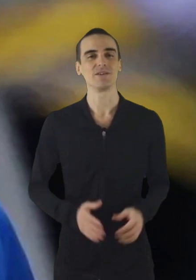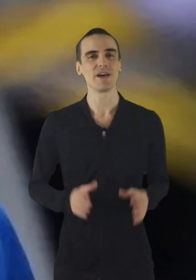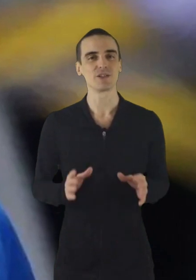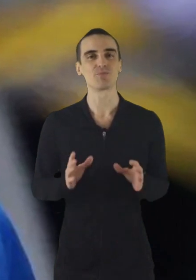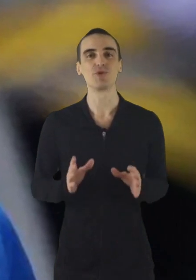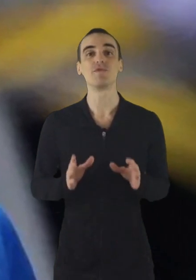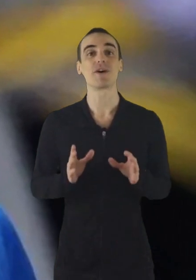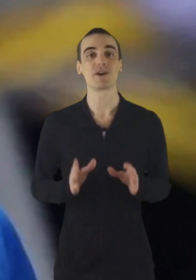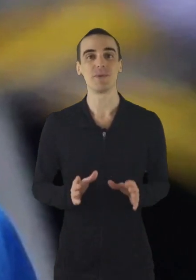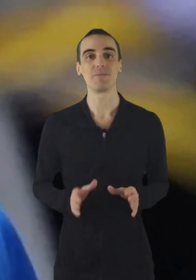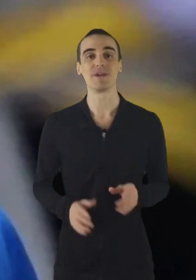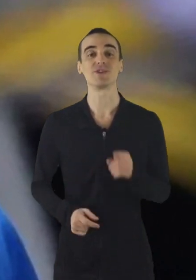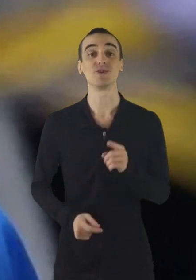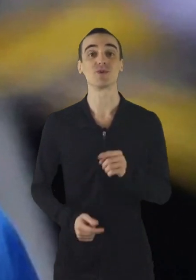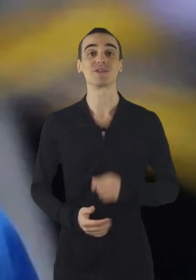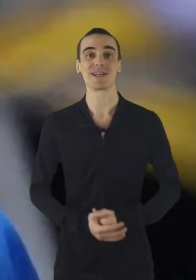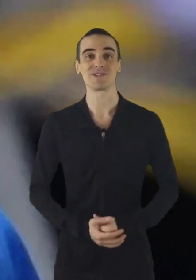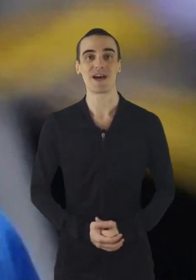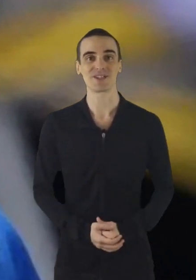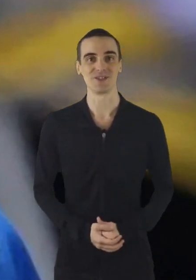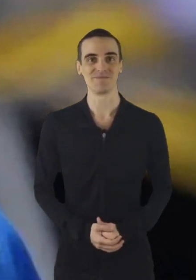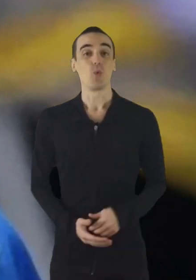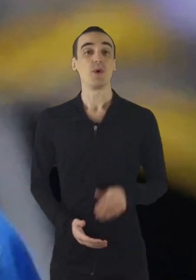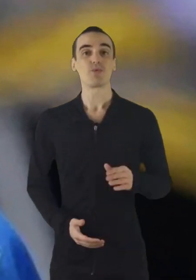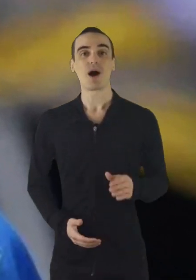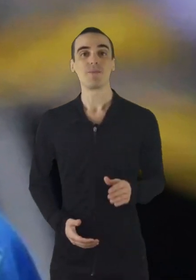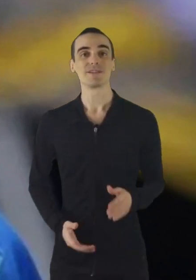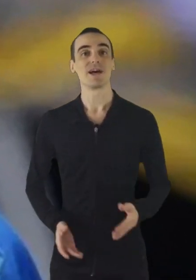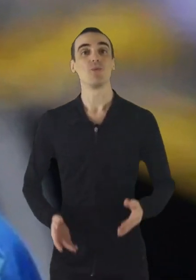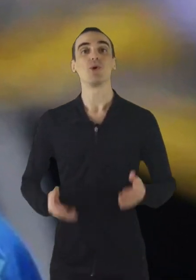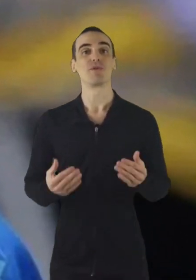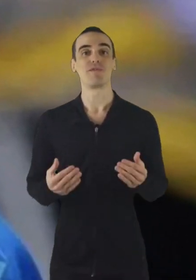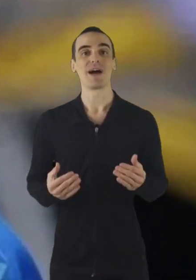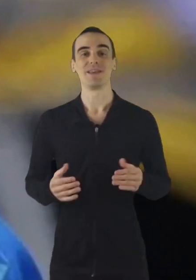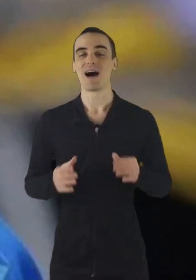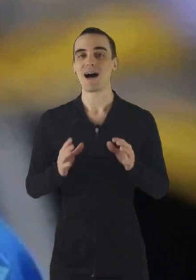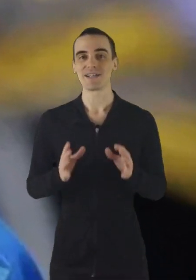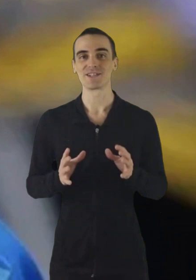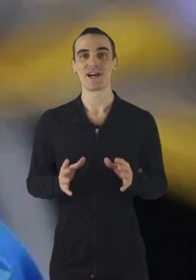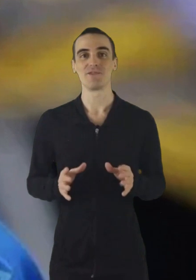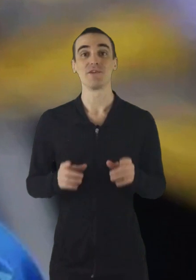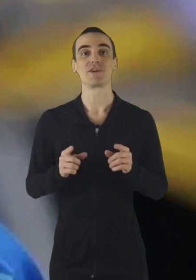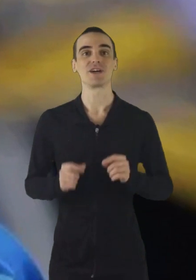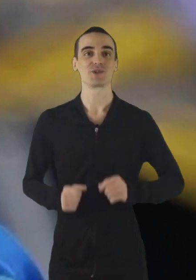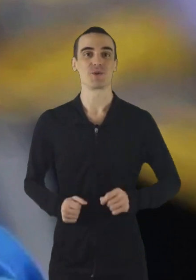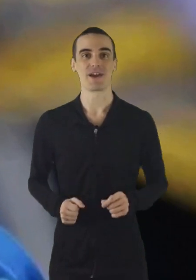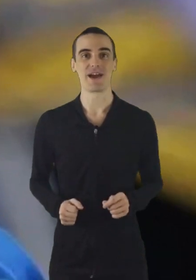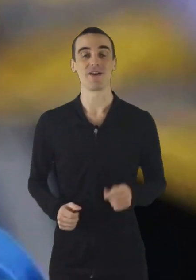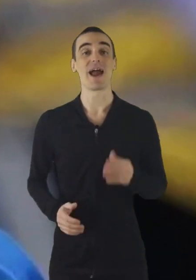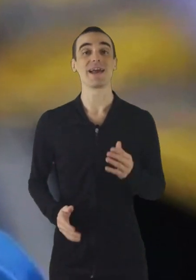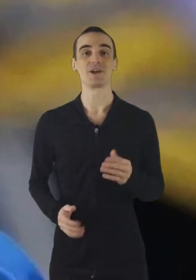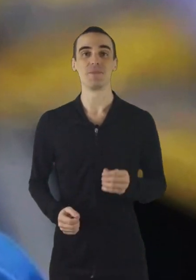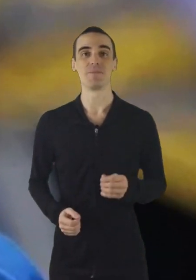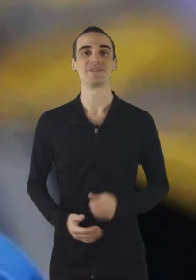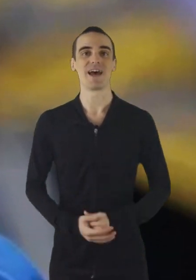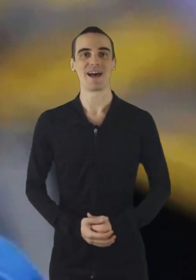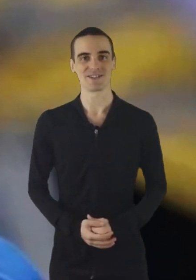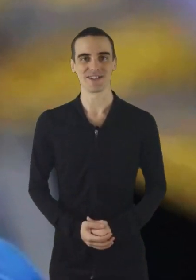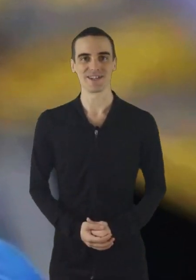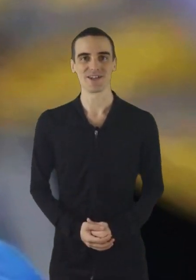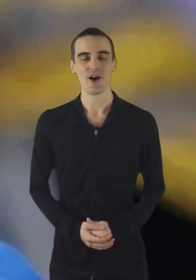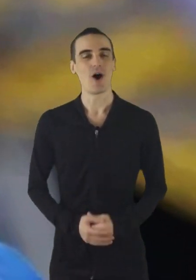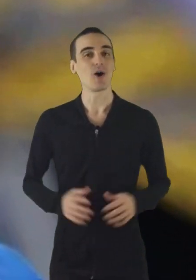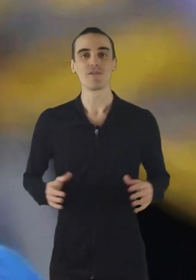equipes do futebol europeu recebendo sondagens inclusive da seleção brasileira a Bel Ferreira continua entre os nomes cotados para